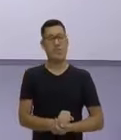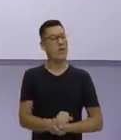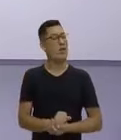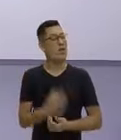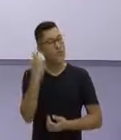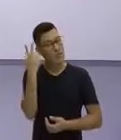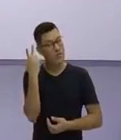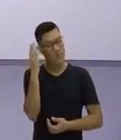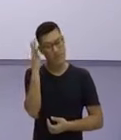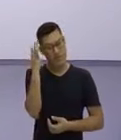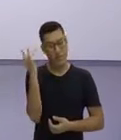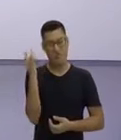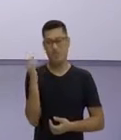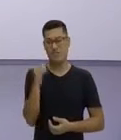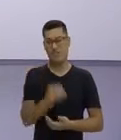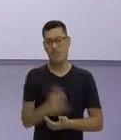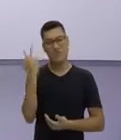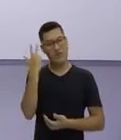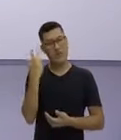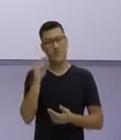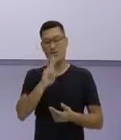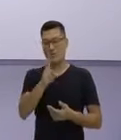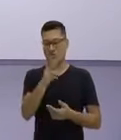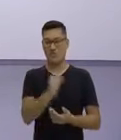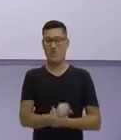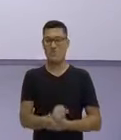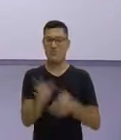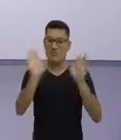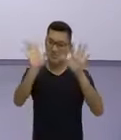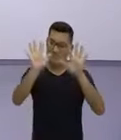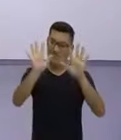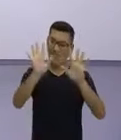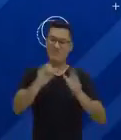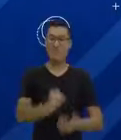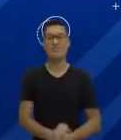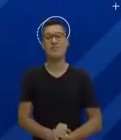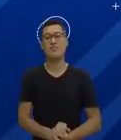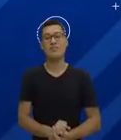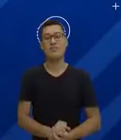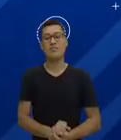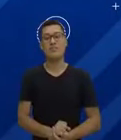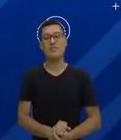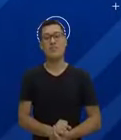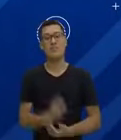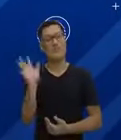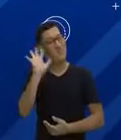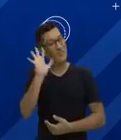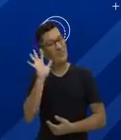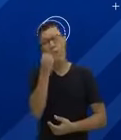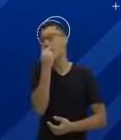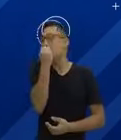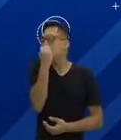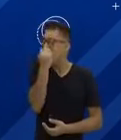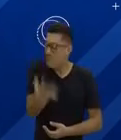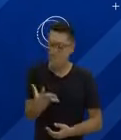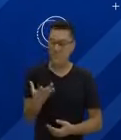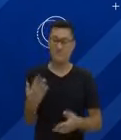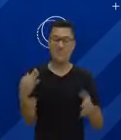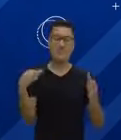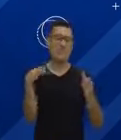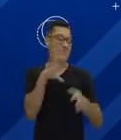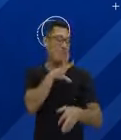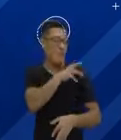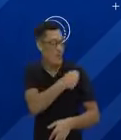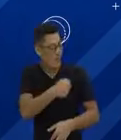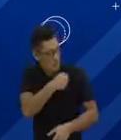beleza? Semana que vem tem aula de novo e a gente continua o assunto. Até mais, pessoal. Tchau, tchau. Fala, pessoal. Tudo bem? Estão gostando?